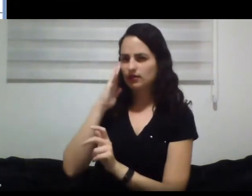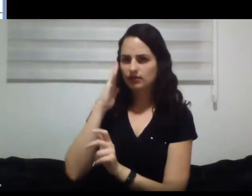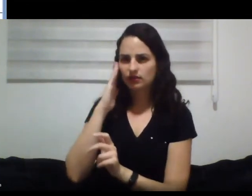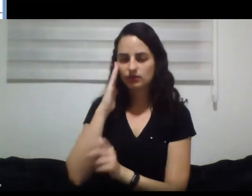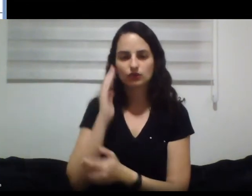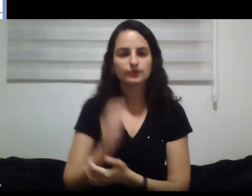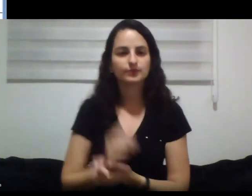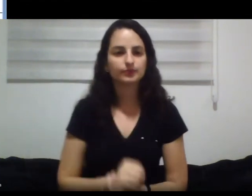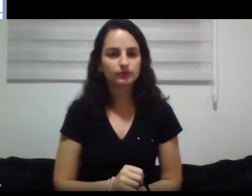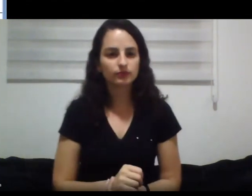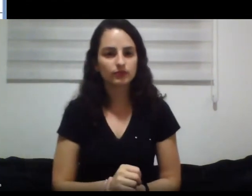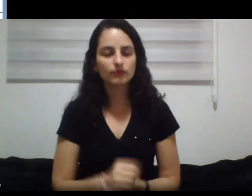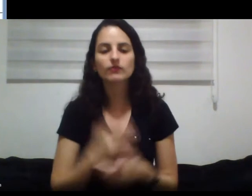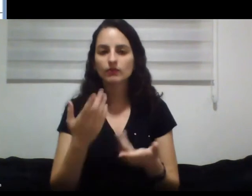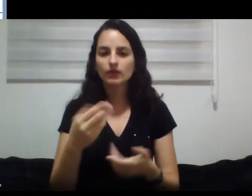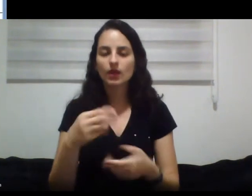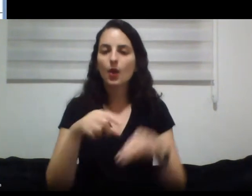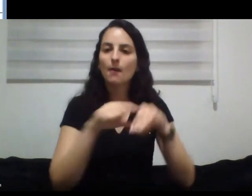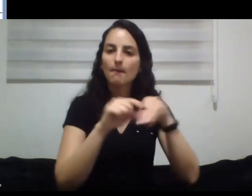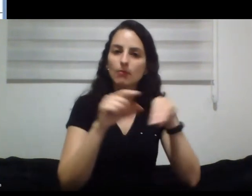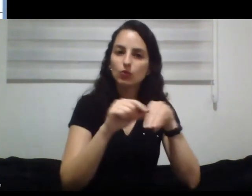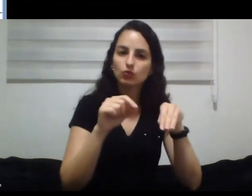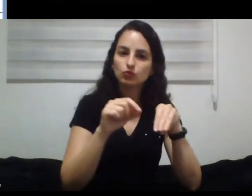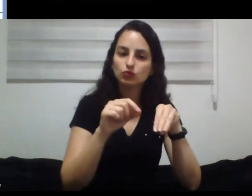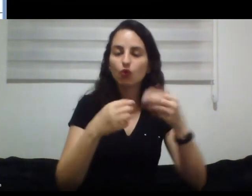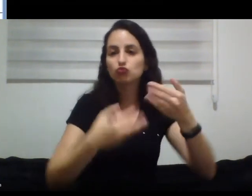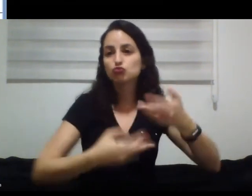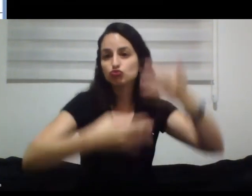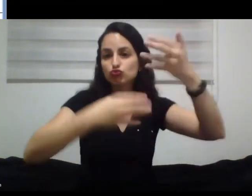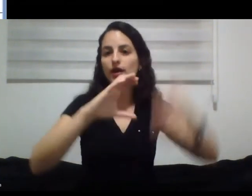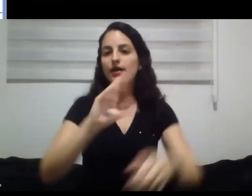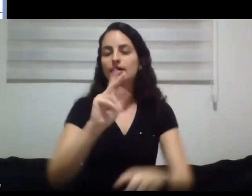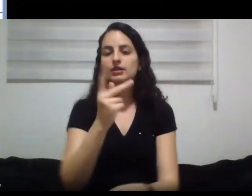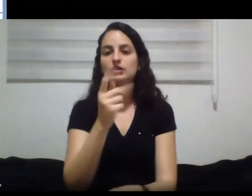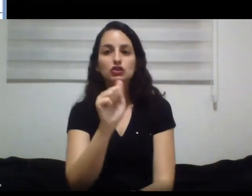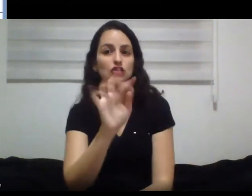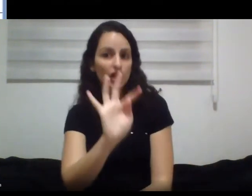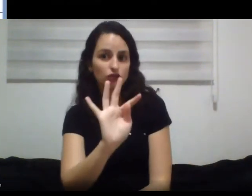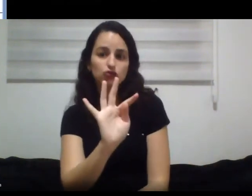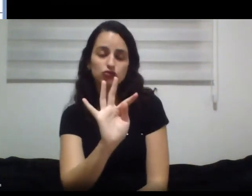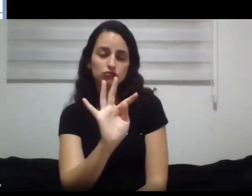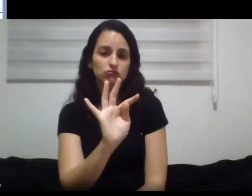tá? Exatamente, agora a gente entendeu melhor, obrigada.